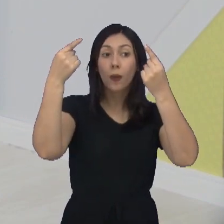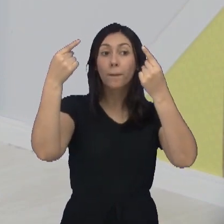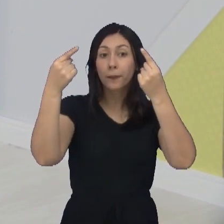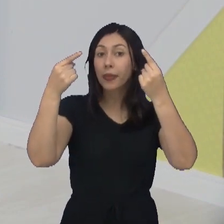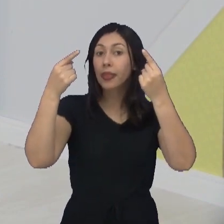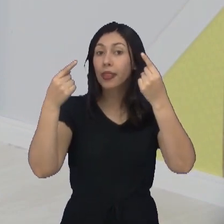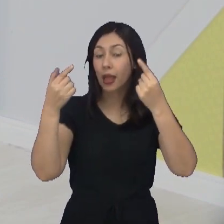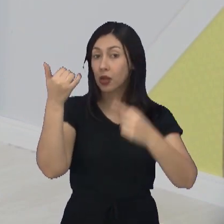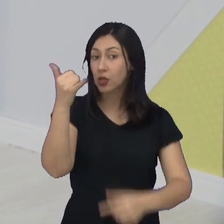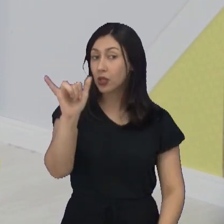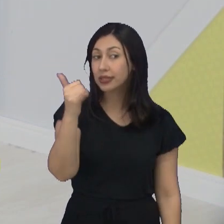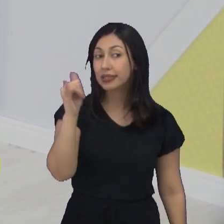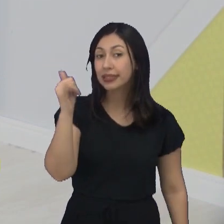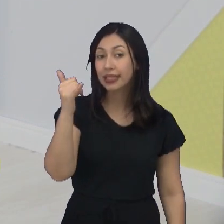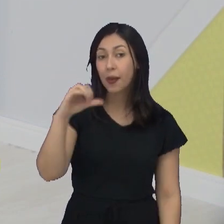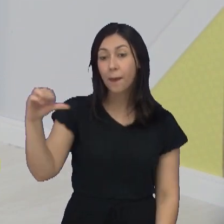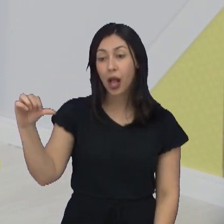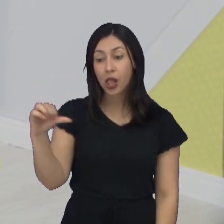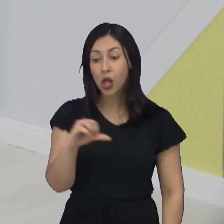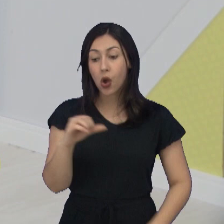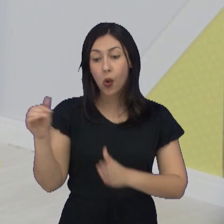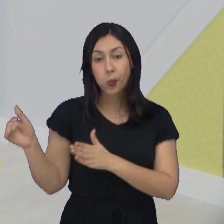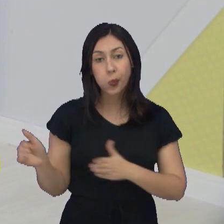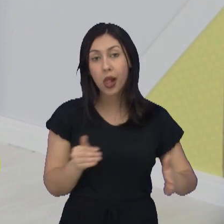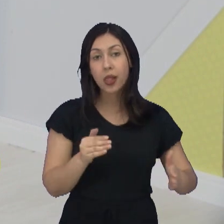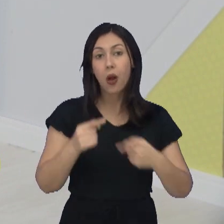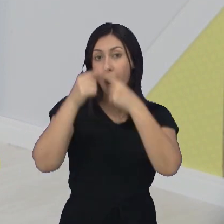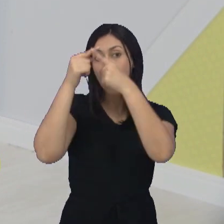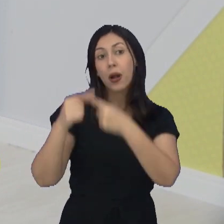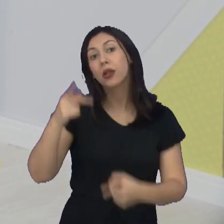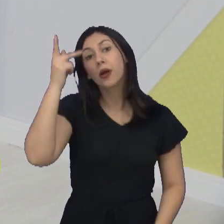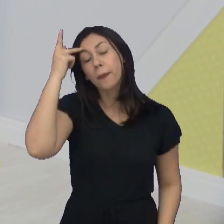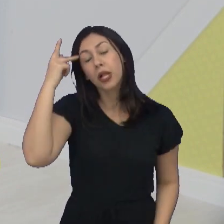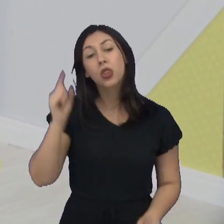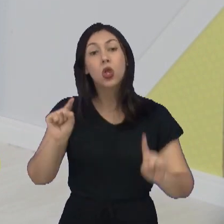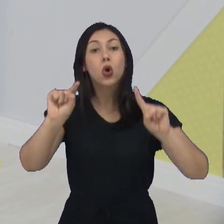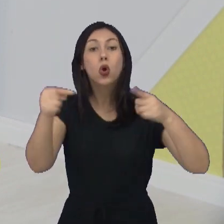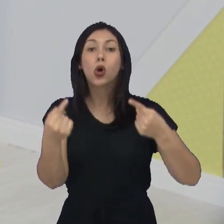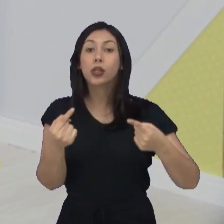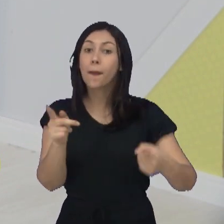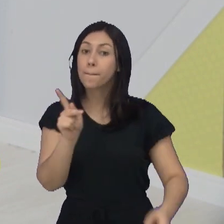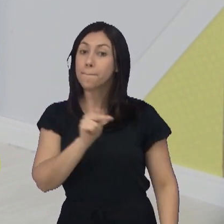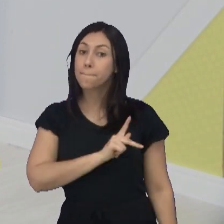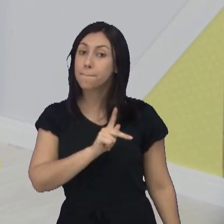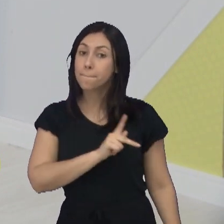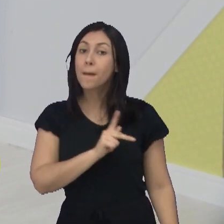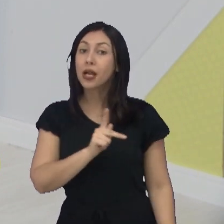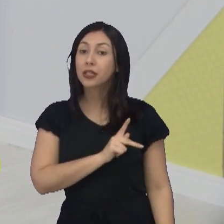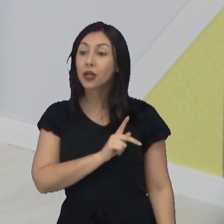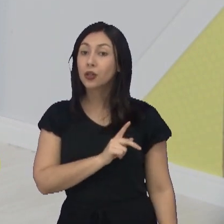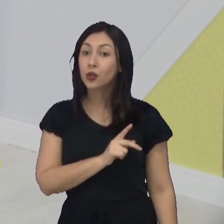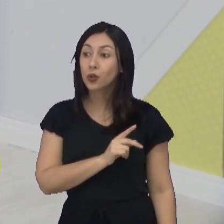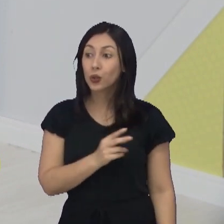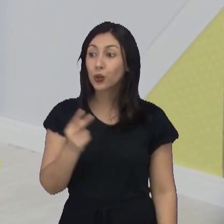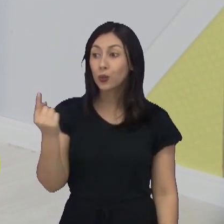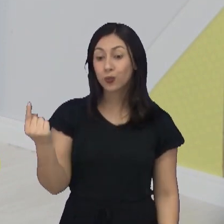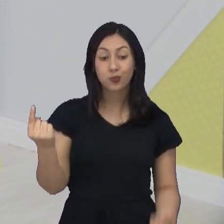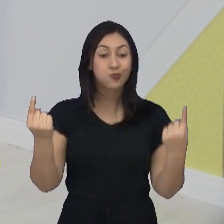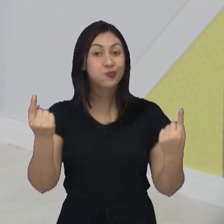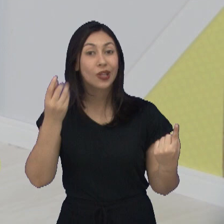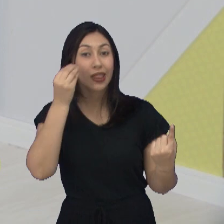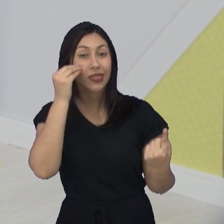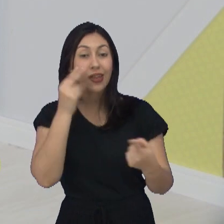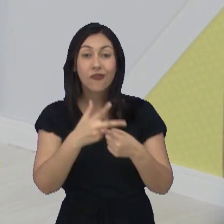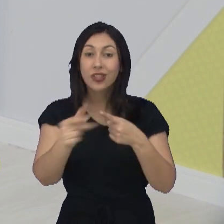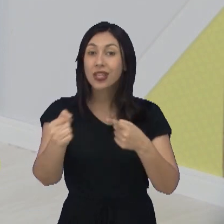pela nona rodada do Campeonato Paulista para enfrentar o Pinda futsal as duas equipes buscando A Vitória Já que na última